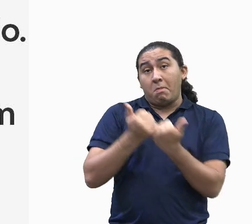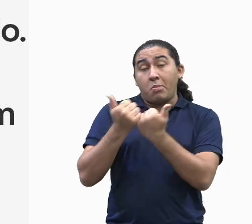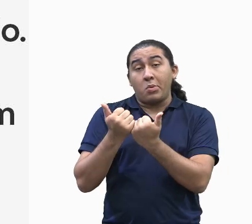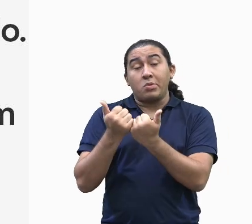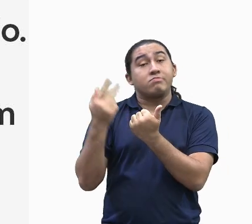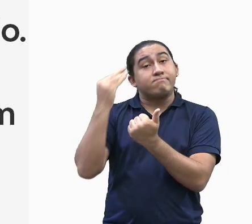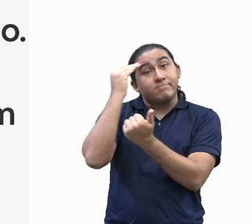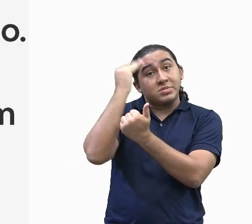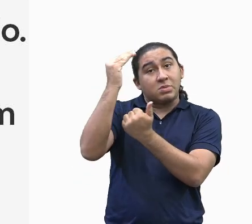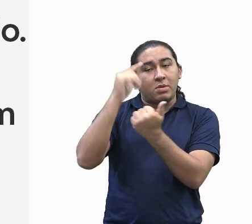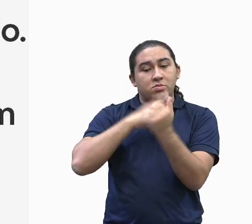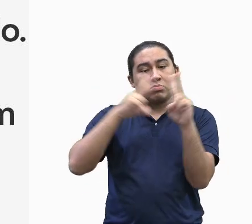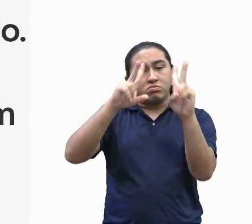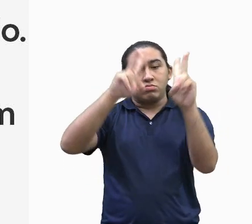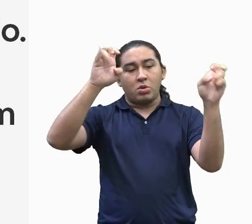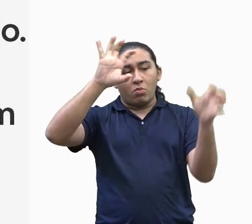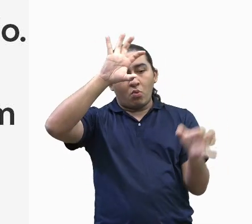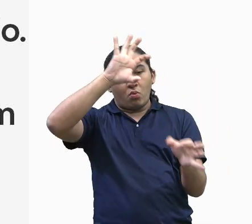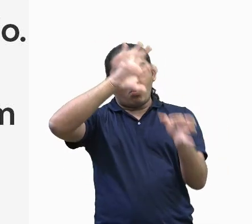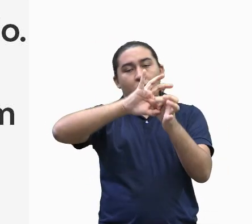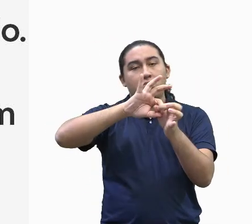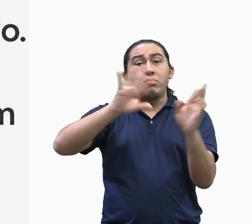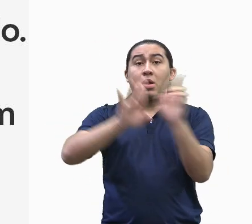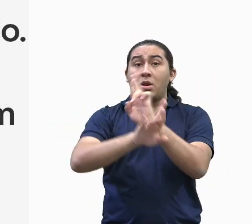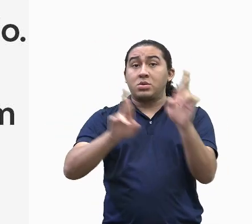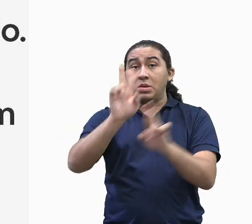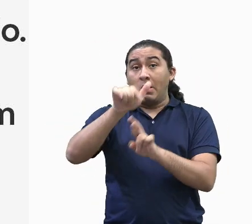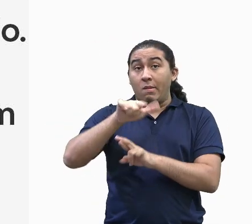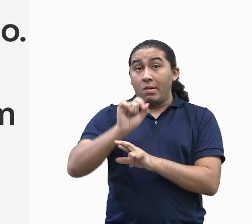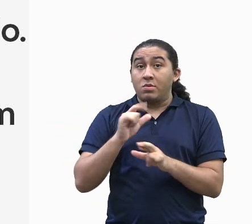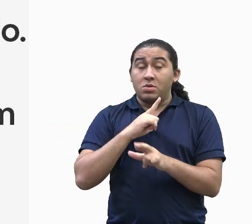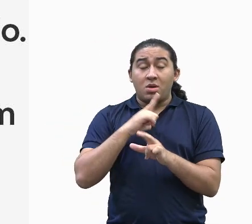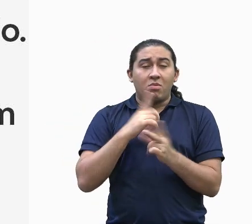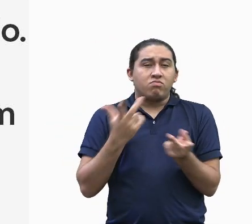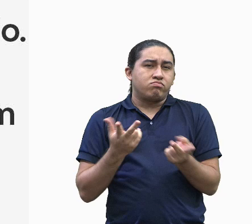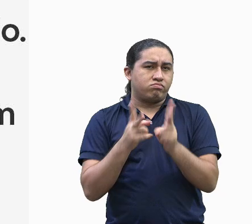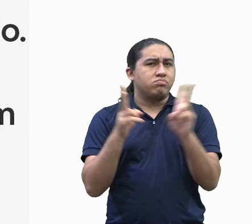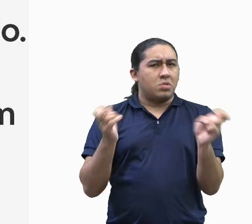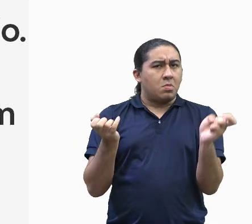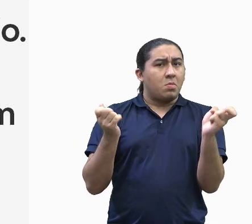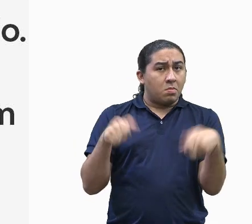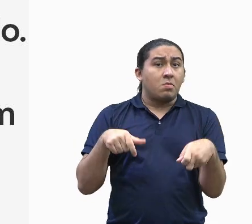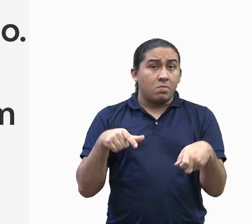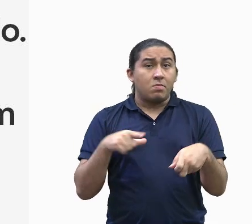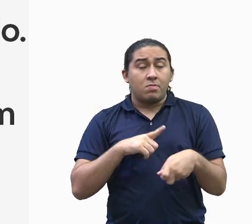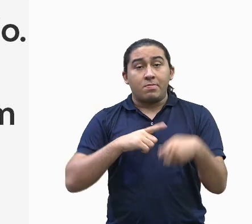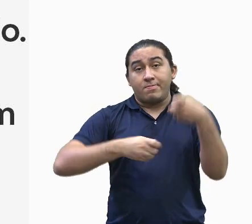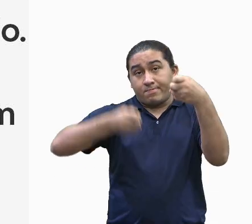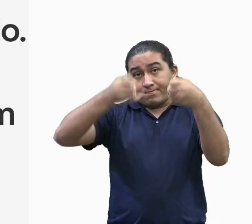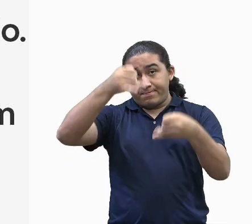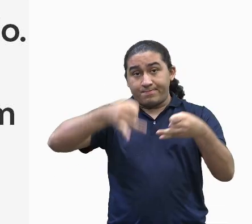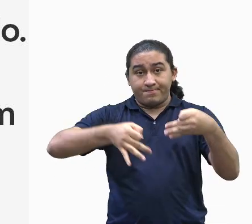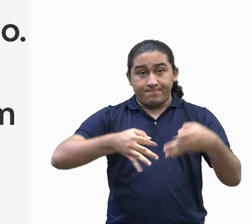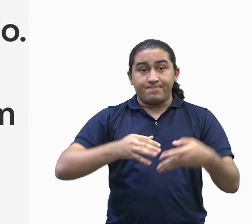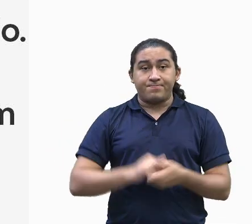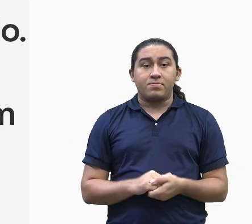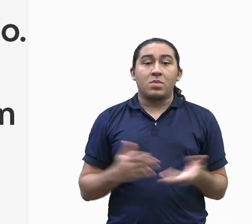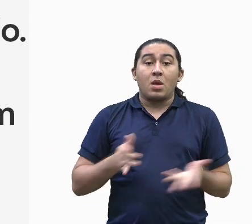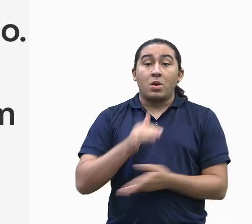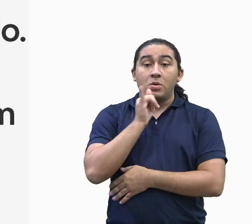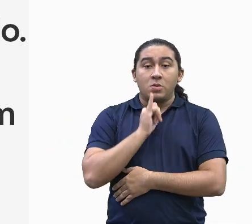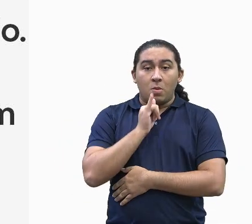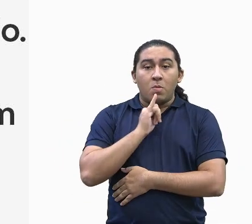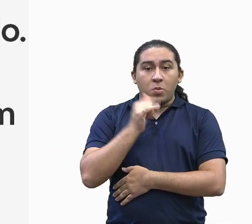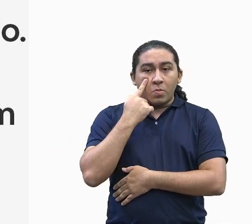título principal, ou seja, é um recorte do assunto que será explorado. Vamos ver um